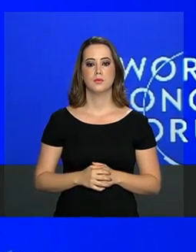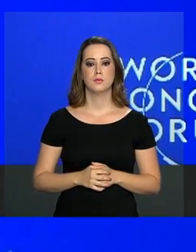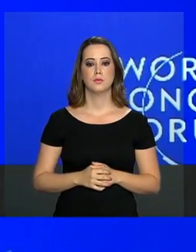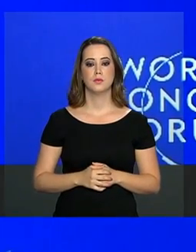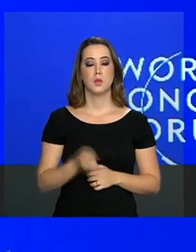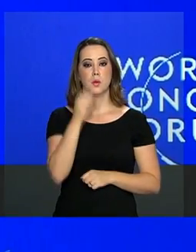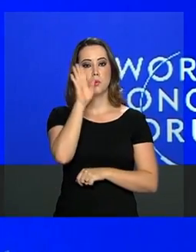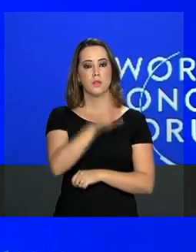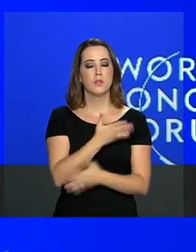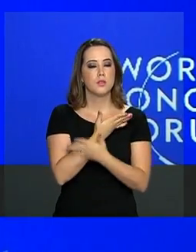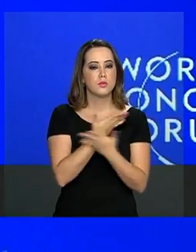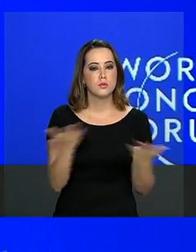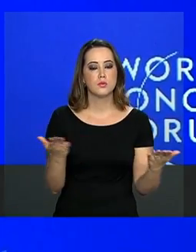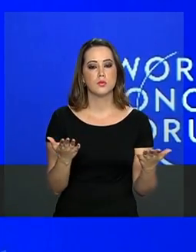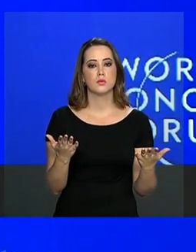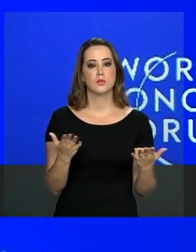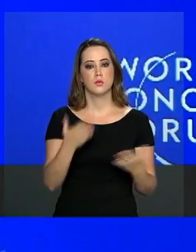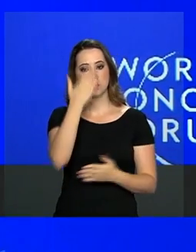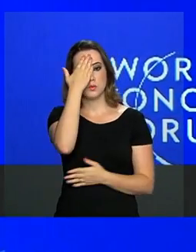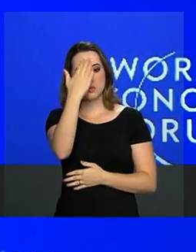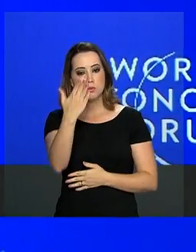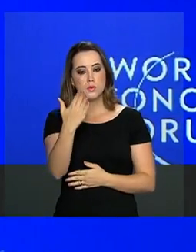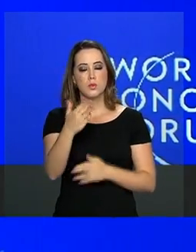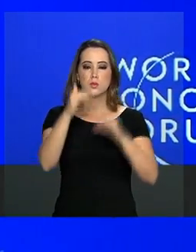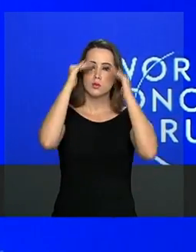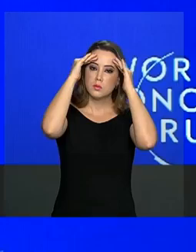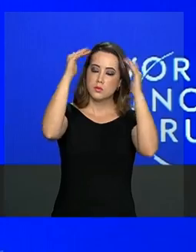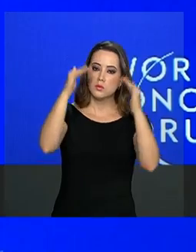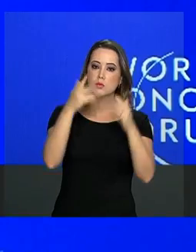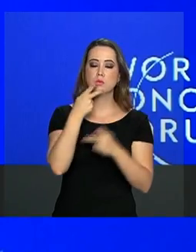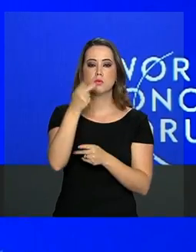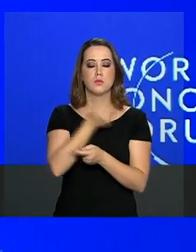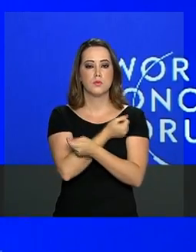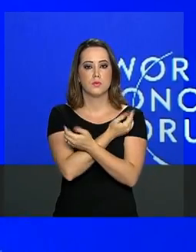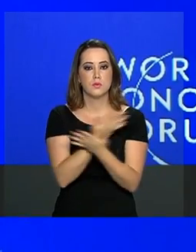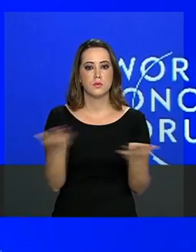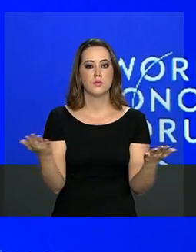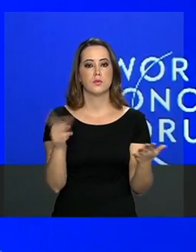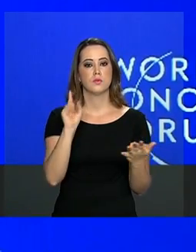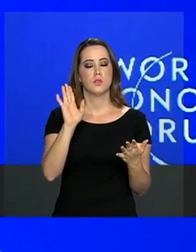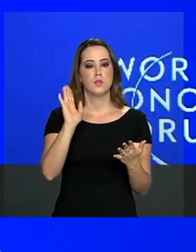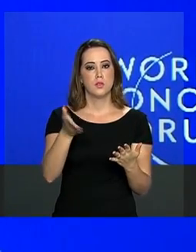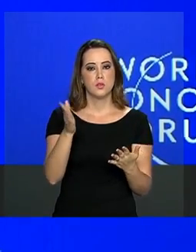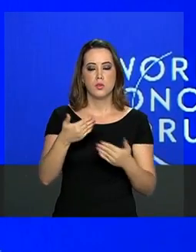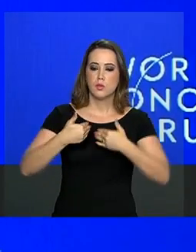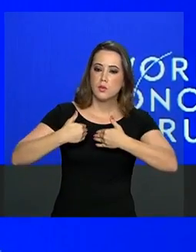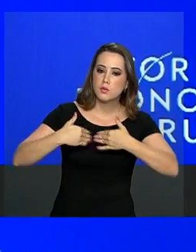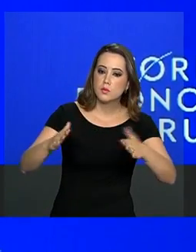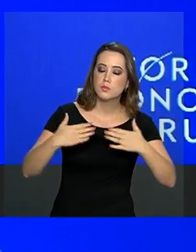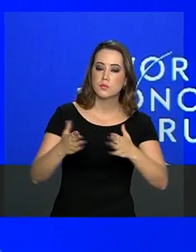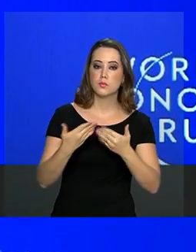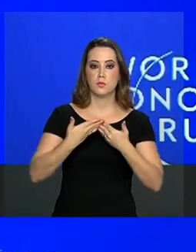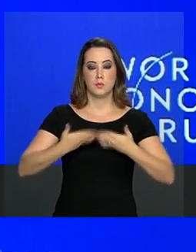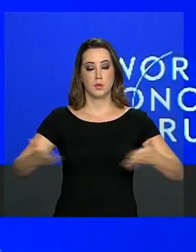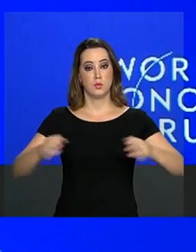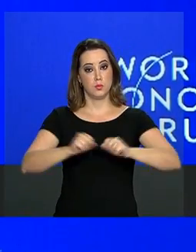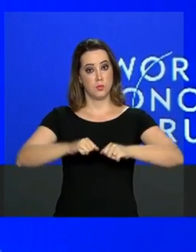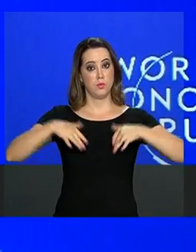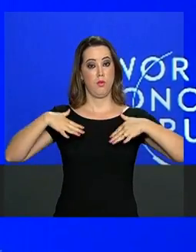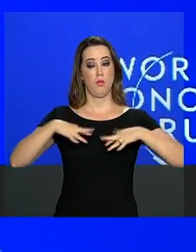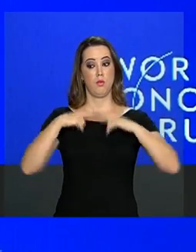Boa tarde a todos. Agradeço a honra de me dirigir aos senhores já na abertura dessa sessão plenária.